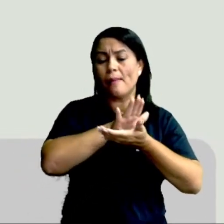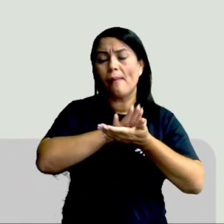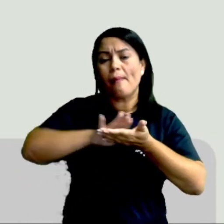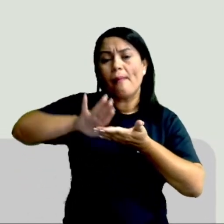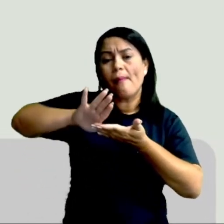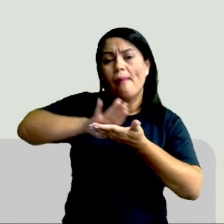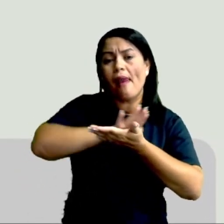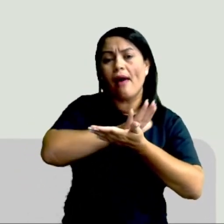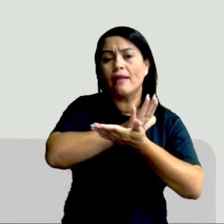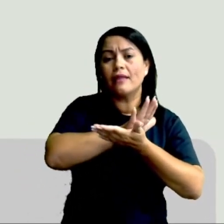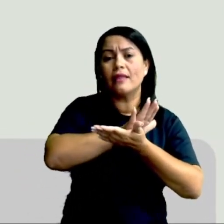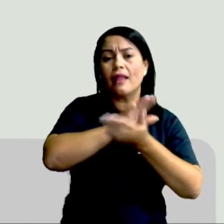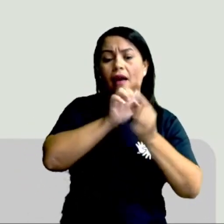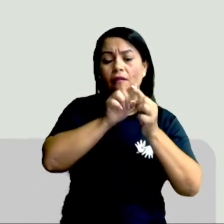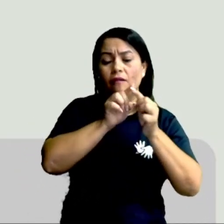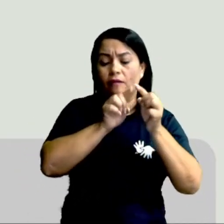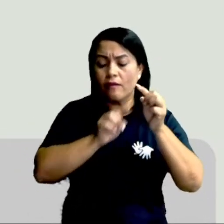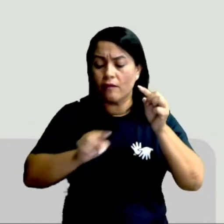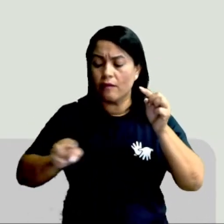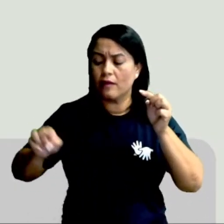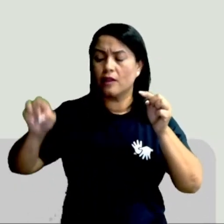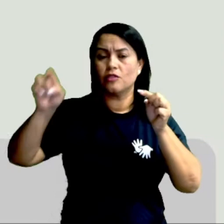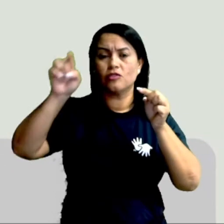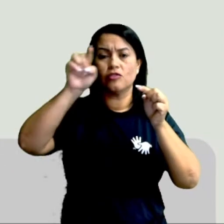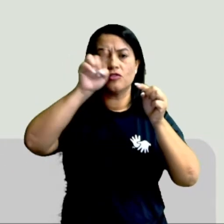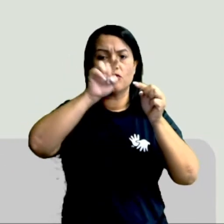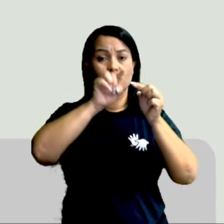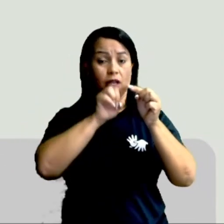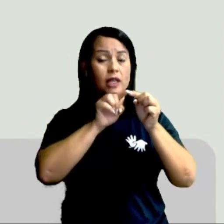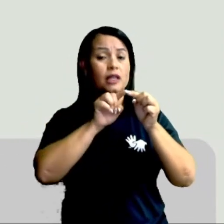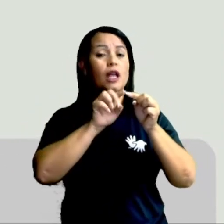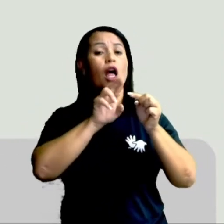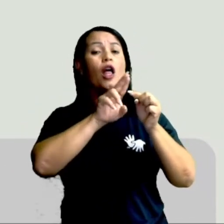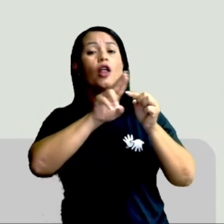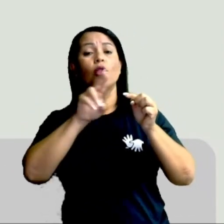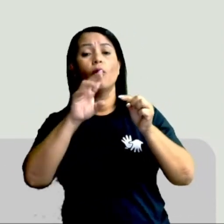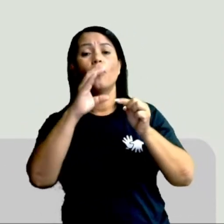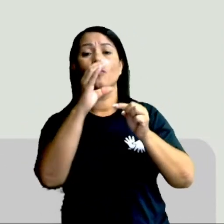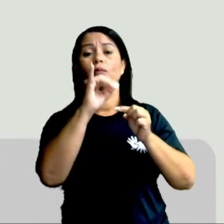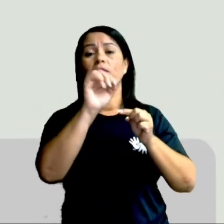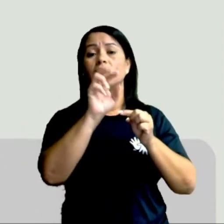e fechada, limitada por uma linha curva, chamada de